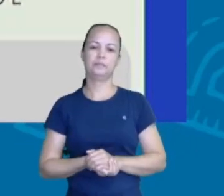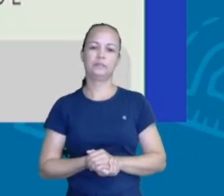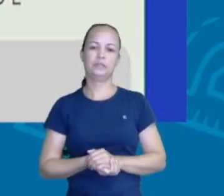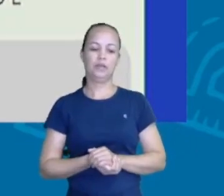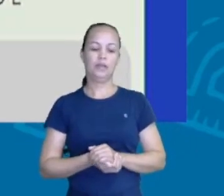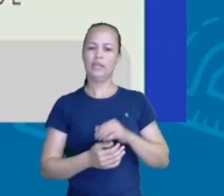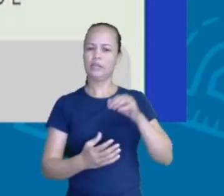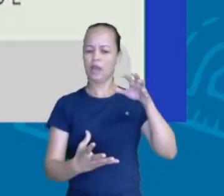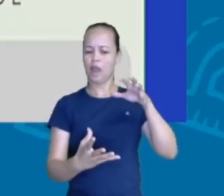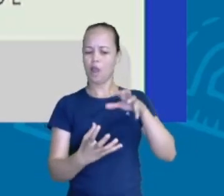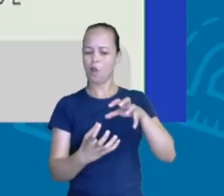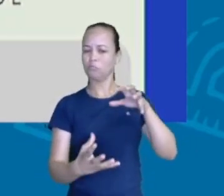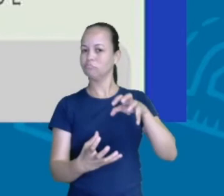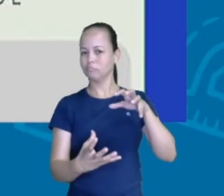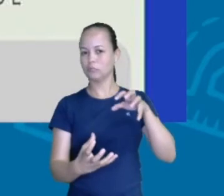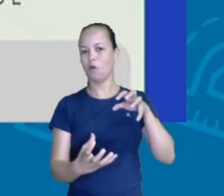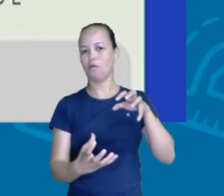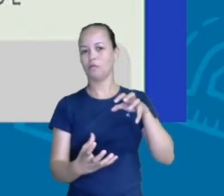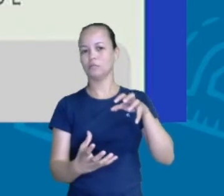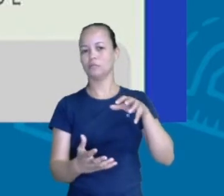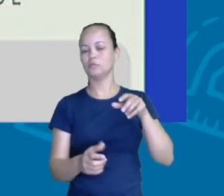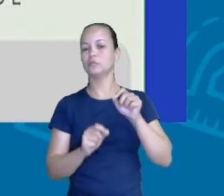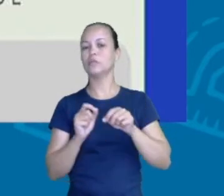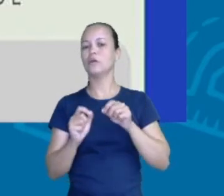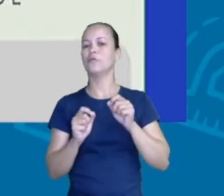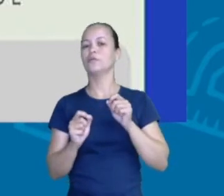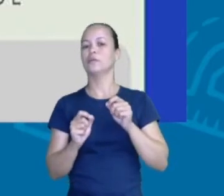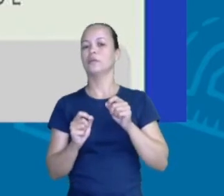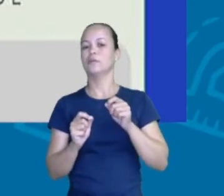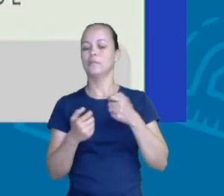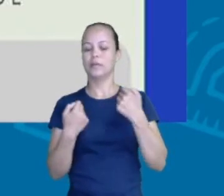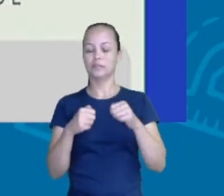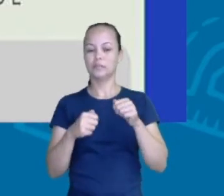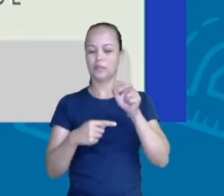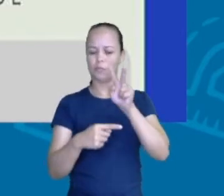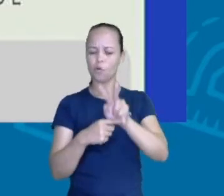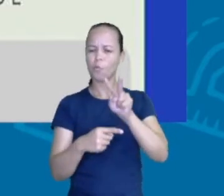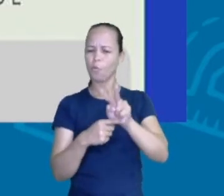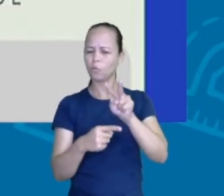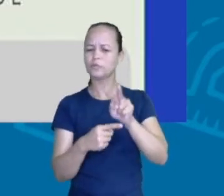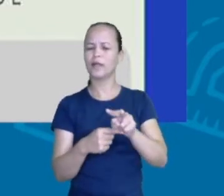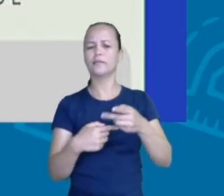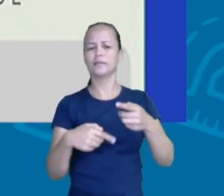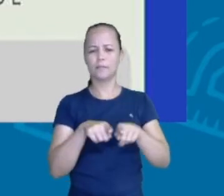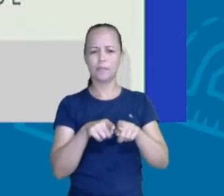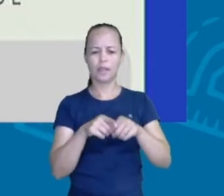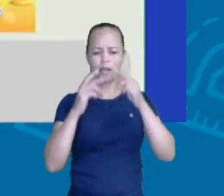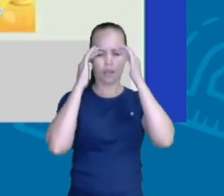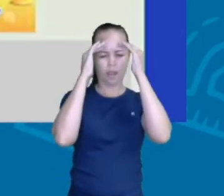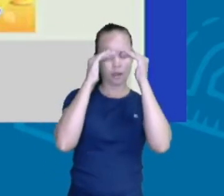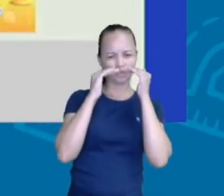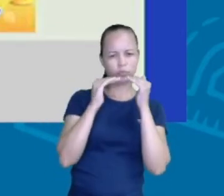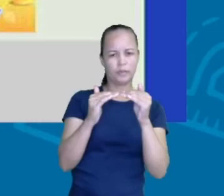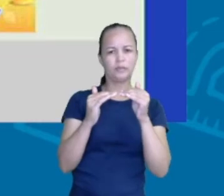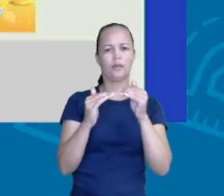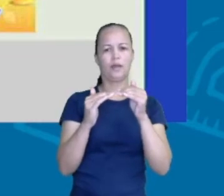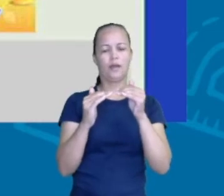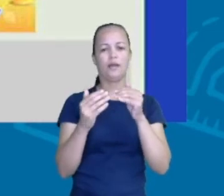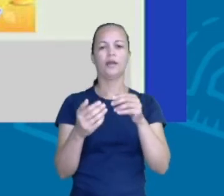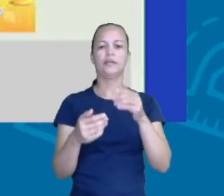fase que chega os idosos, nós devemos sempre cuidar e respeitar e entender as suas